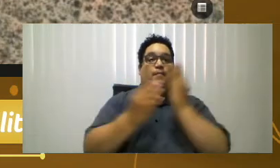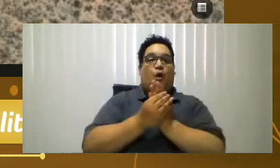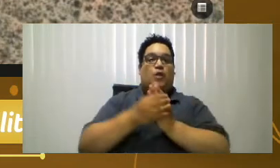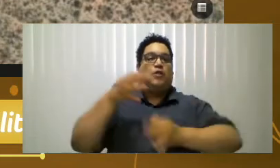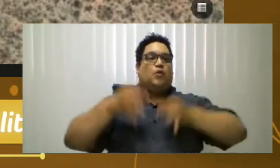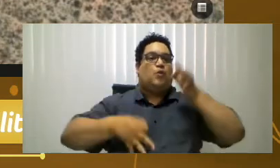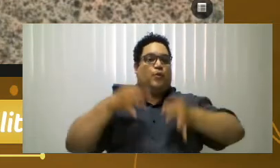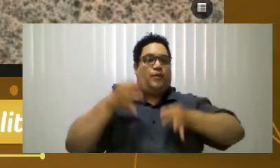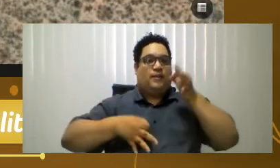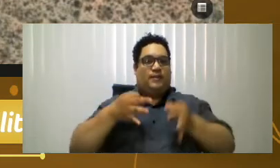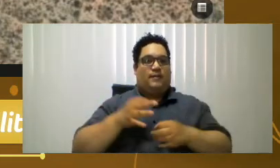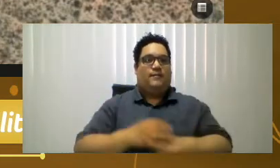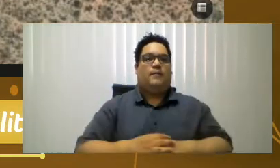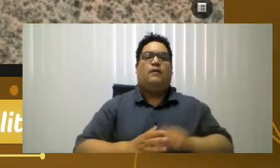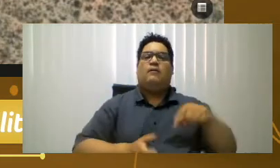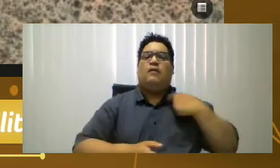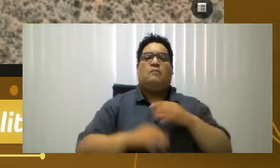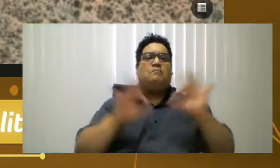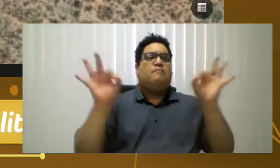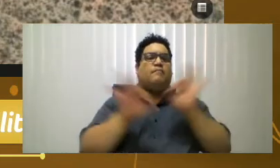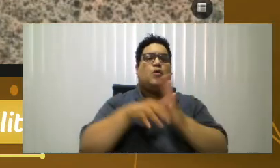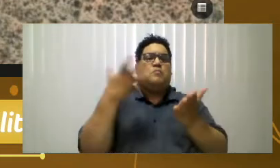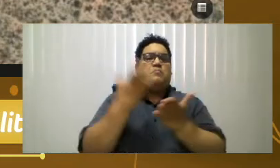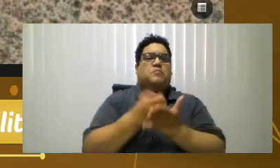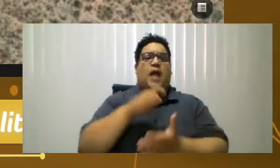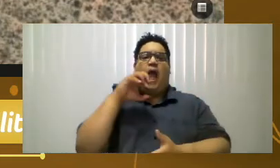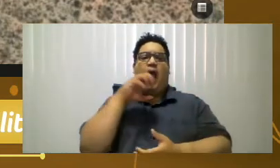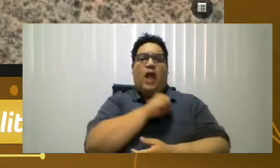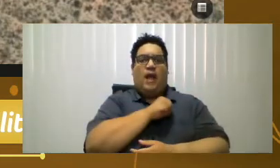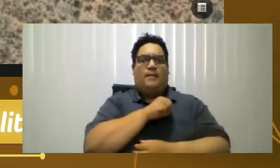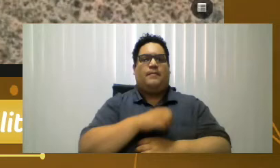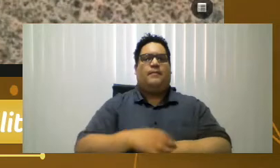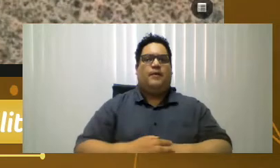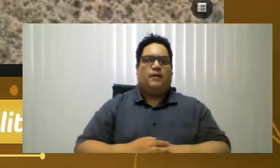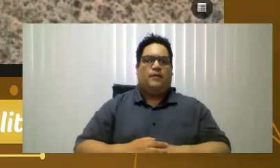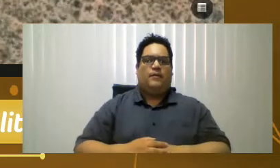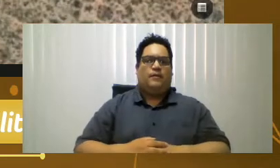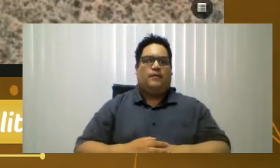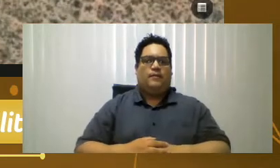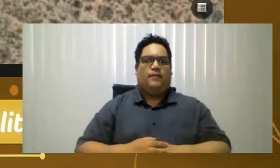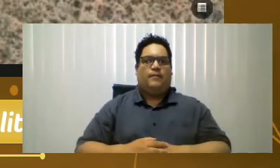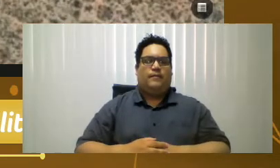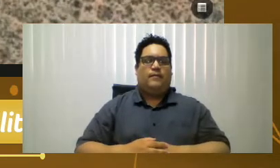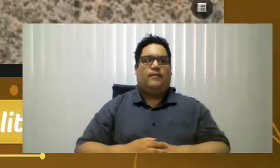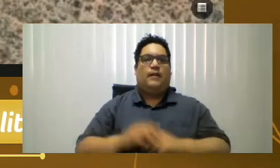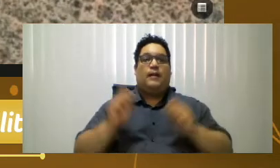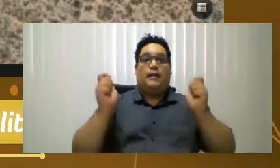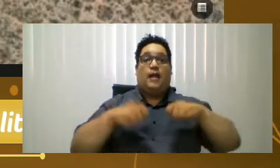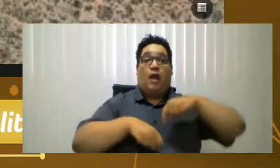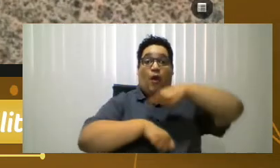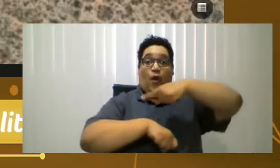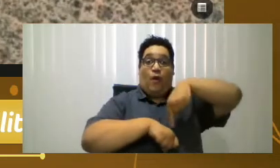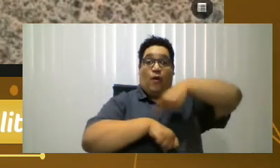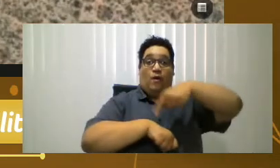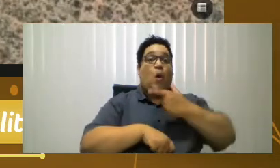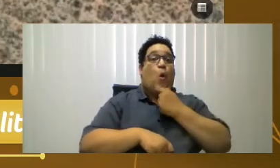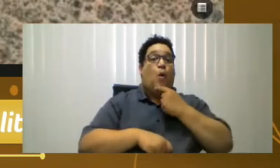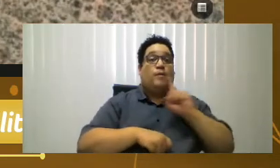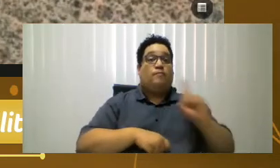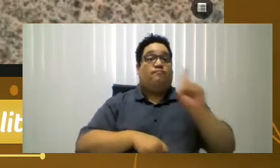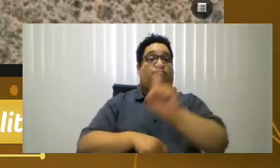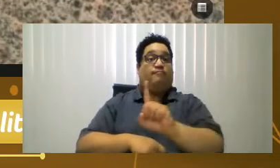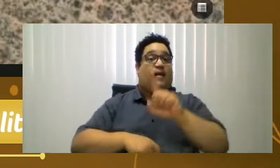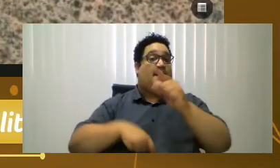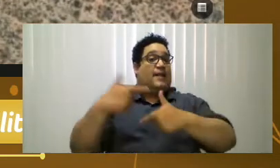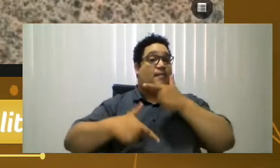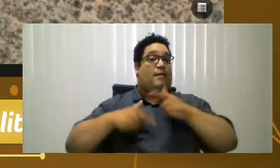E a gente gera isso rapidamente, sem minimizando muito o homem-hora desse trabalho. Eu estou fazendo isso daqui, eu